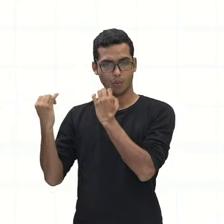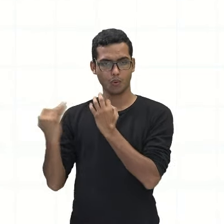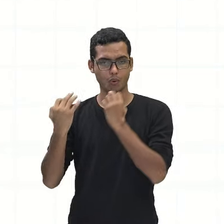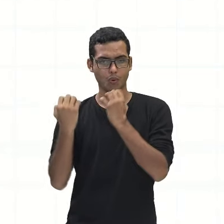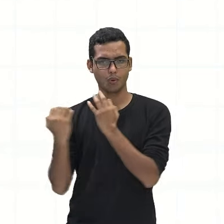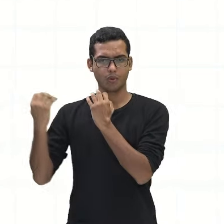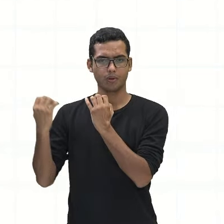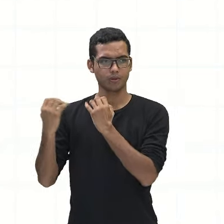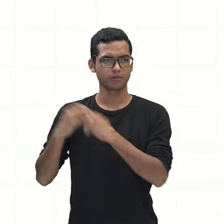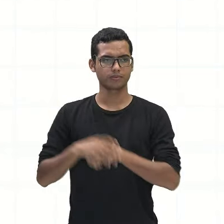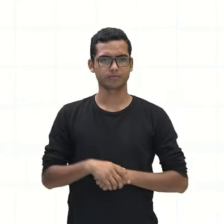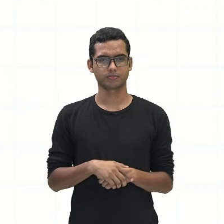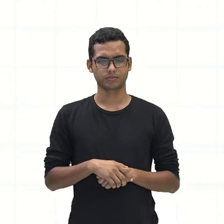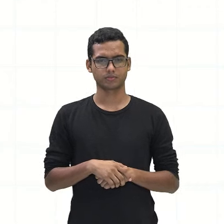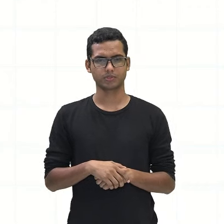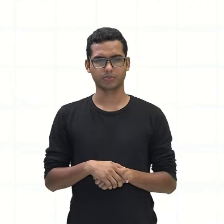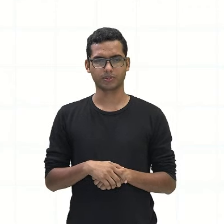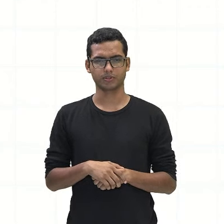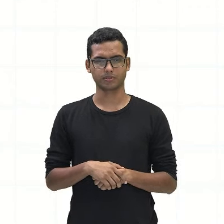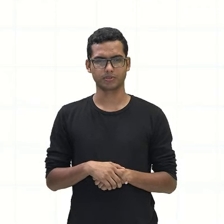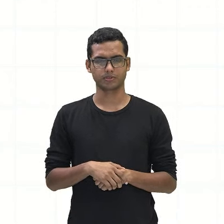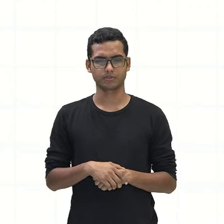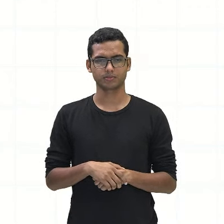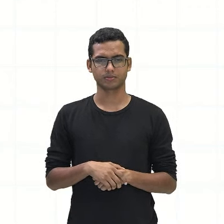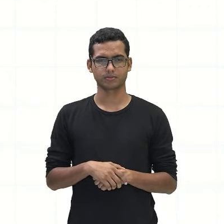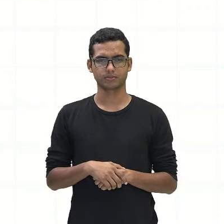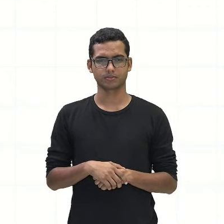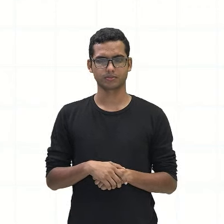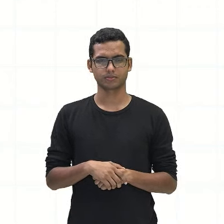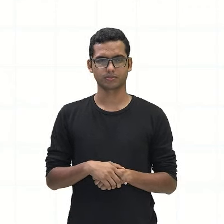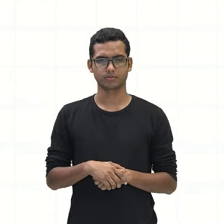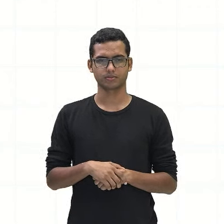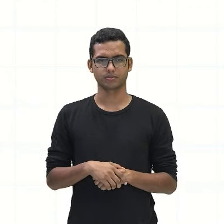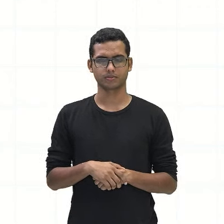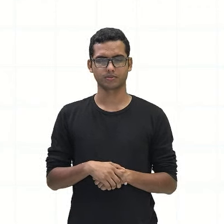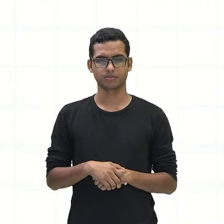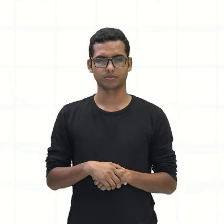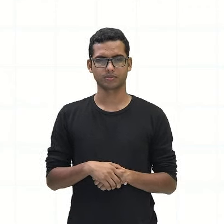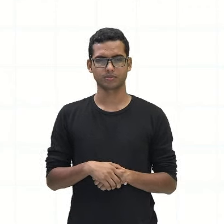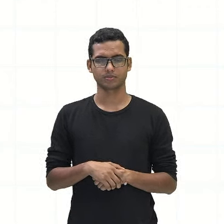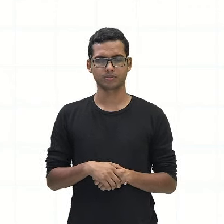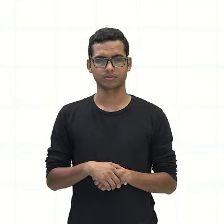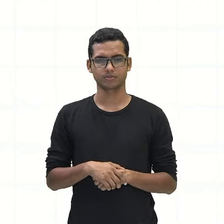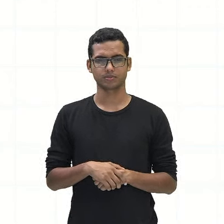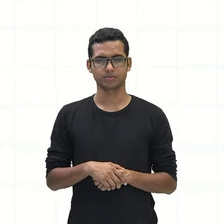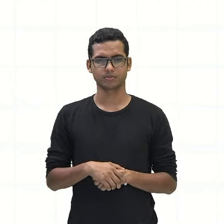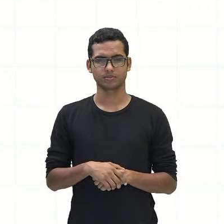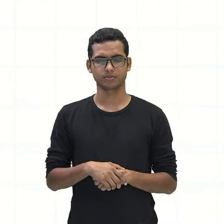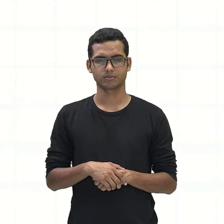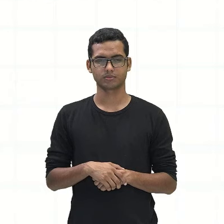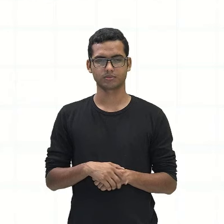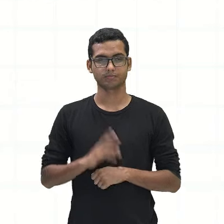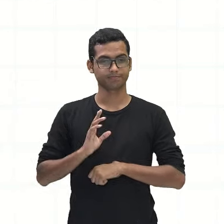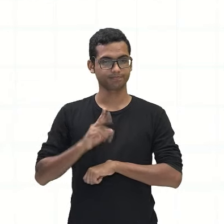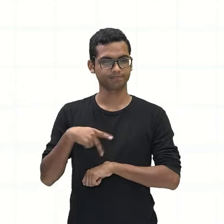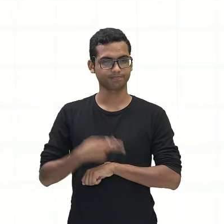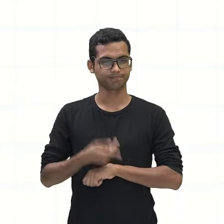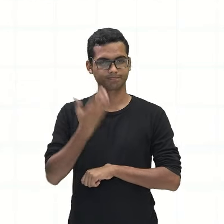ele tocou a flauta, atraiu os ratos e os ratos morreram afogados. Muito bem. Prosseguindo, olha